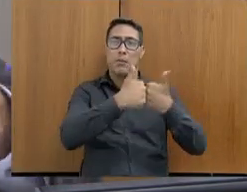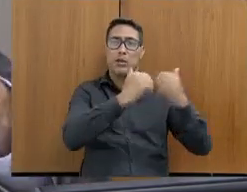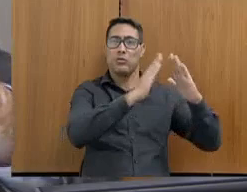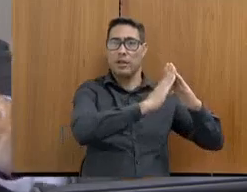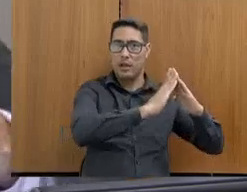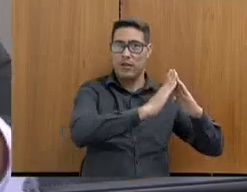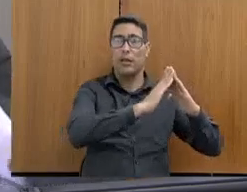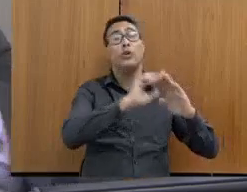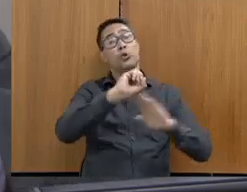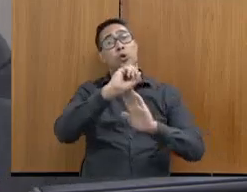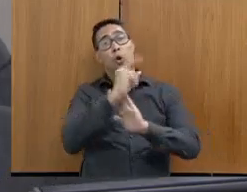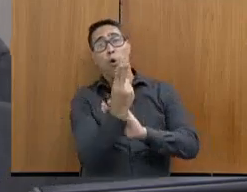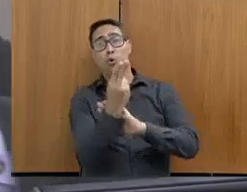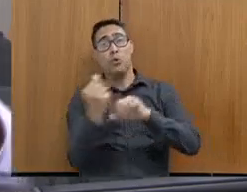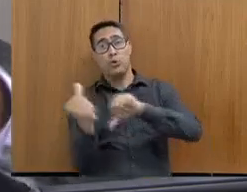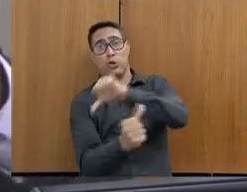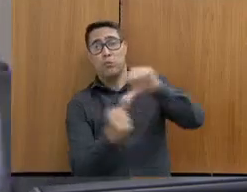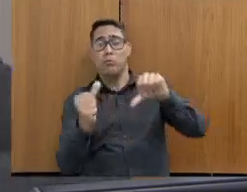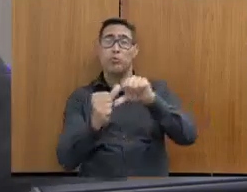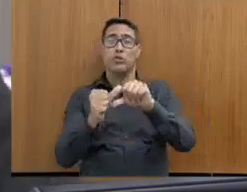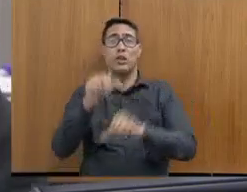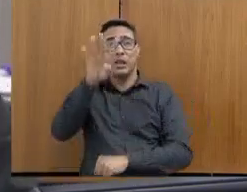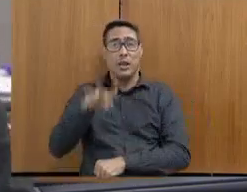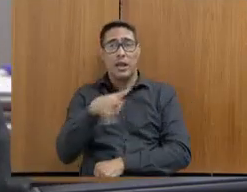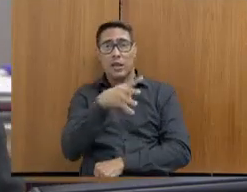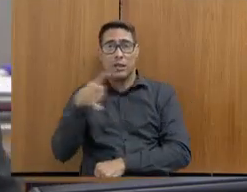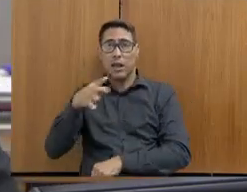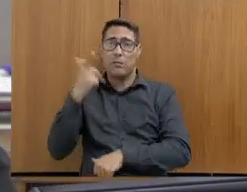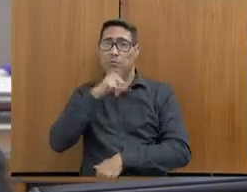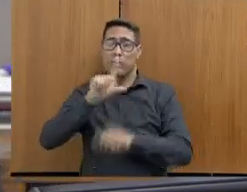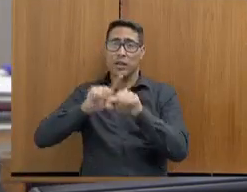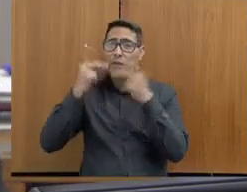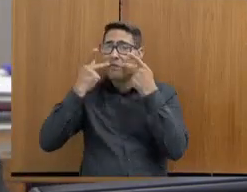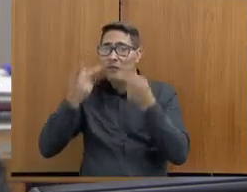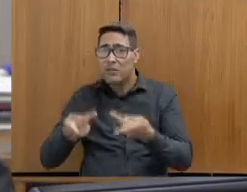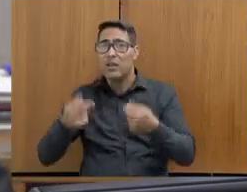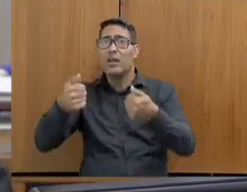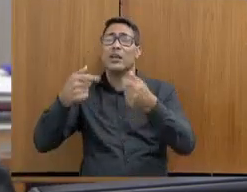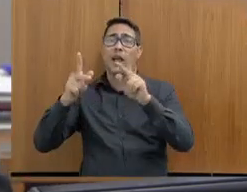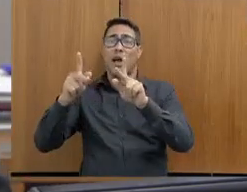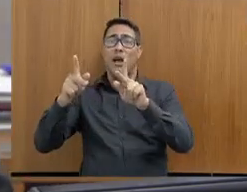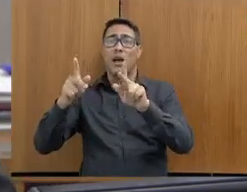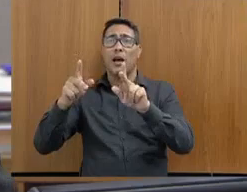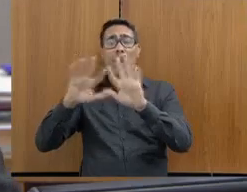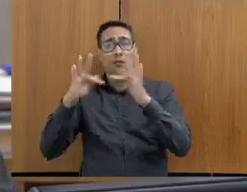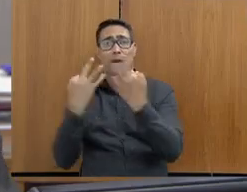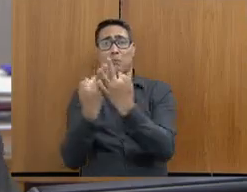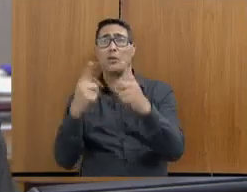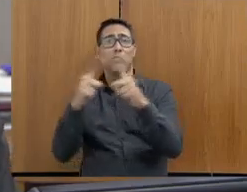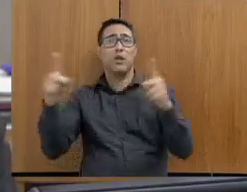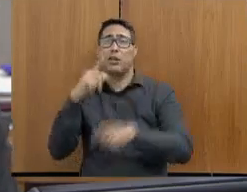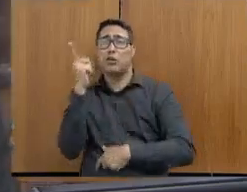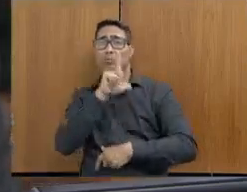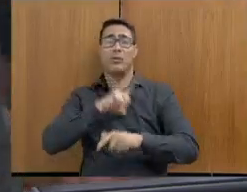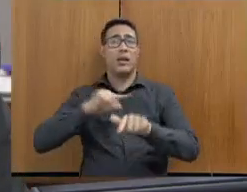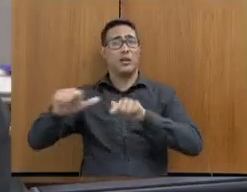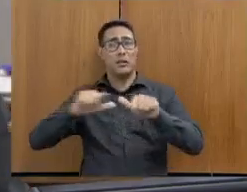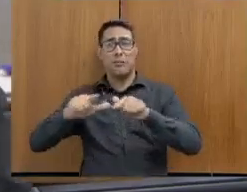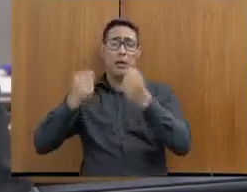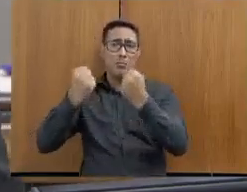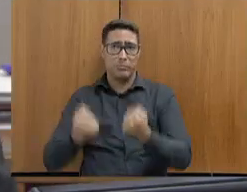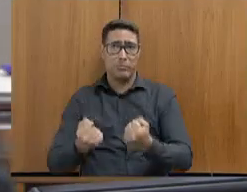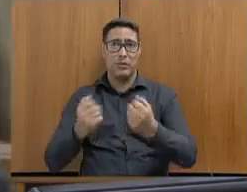que mude a escala para ele poder visitar a família ou que ele não está aguentando da sobrecarga de trabalho e